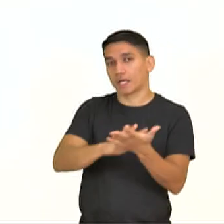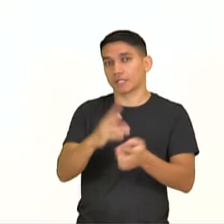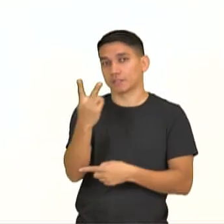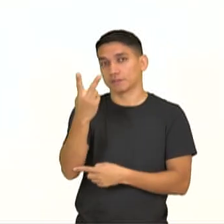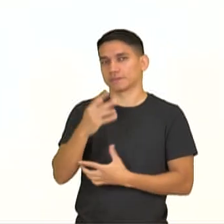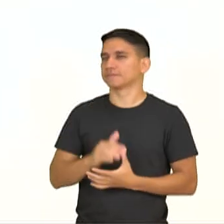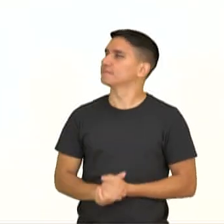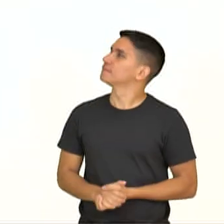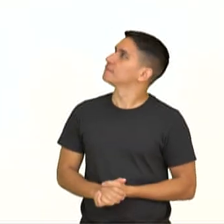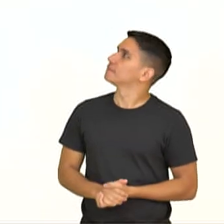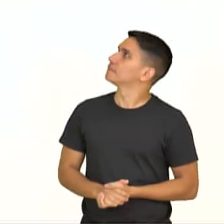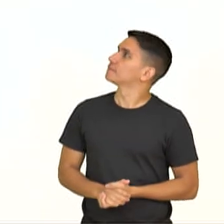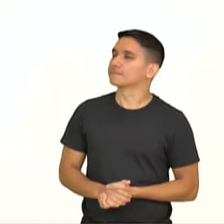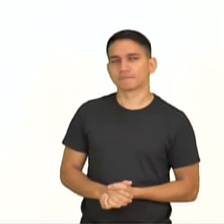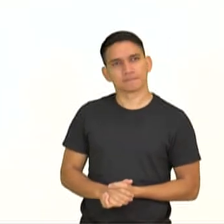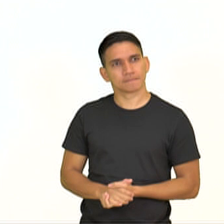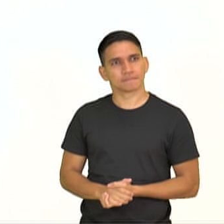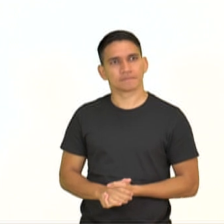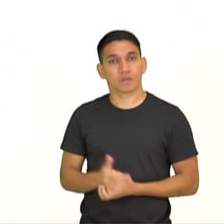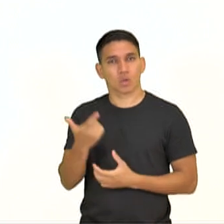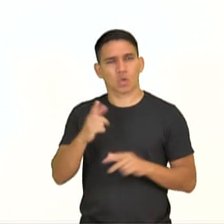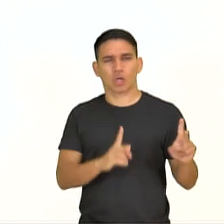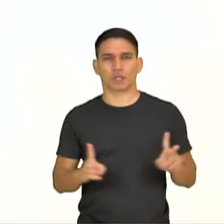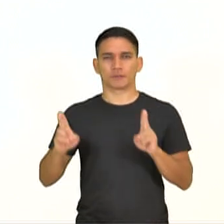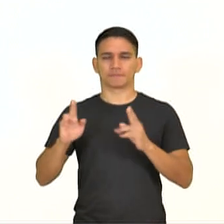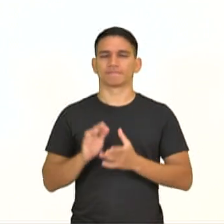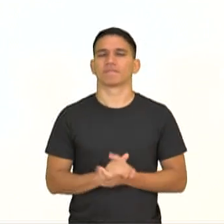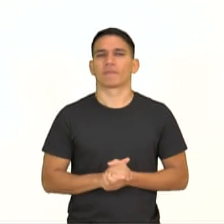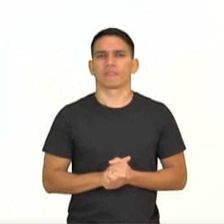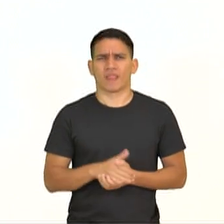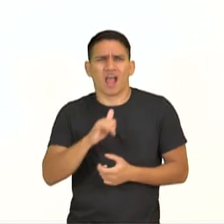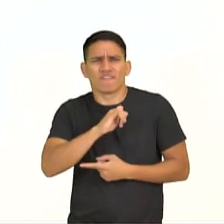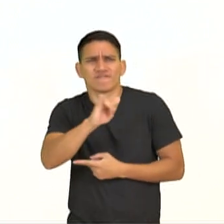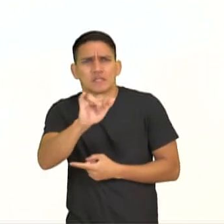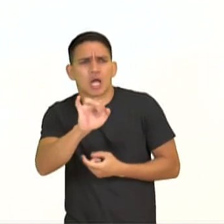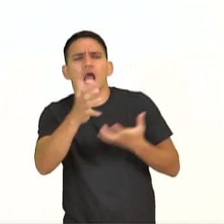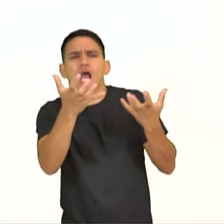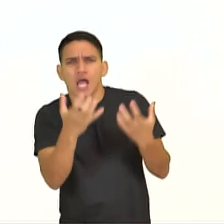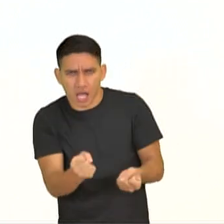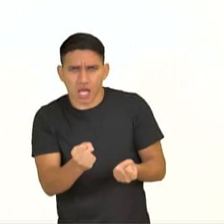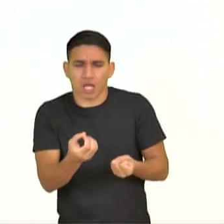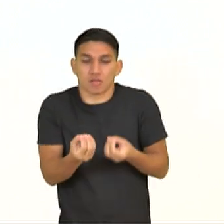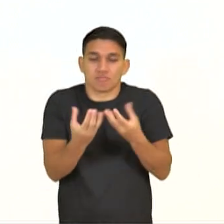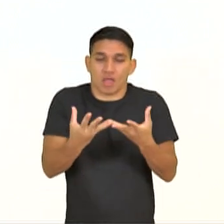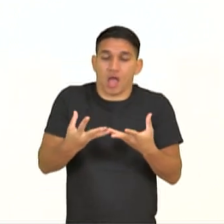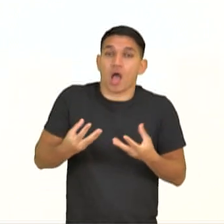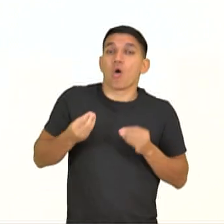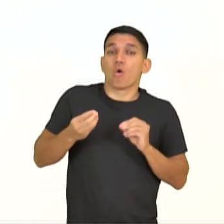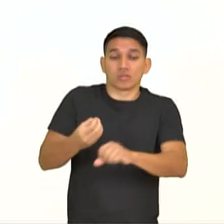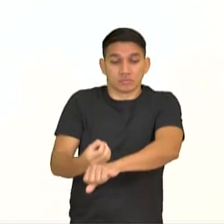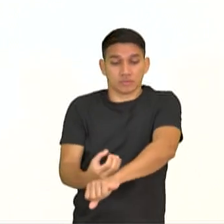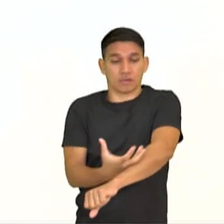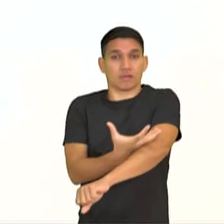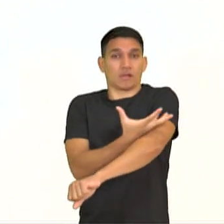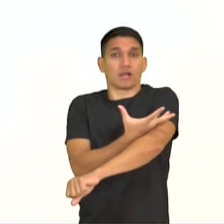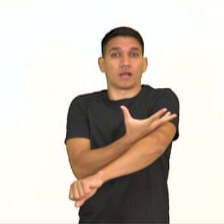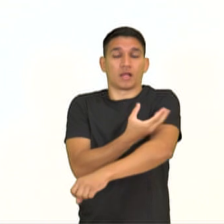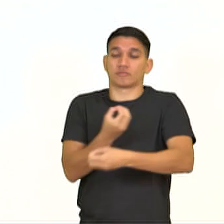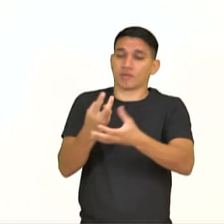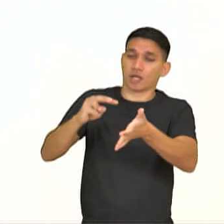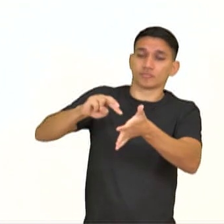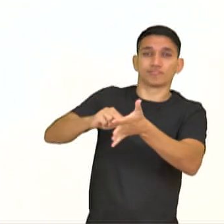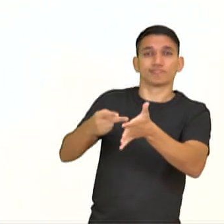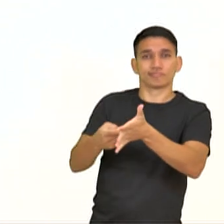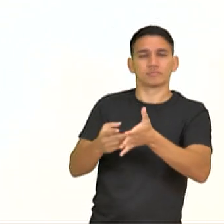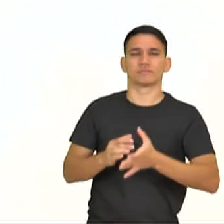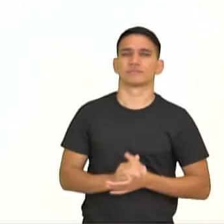atividade. Mais um fragmento para dizer o que quer, dar sentimento às coisas, fazer sentido.